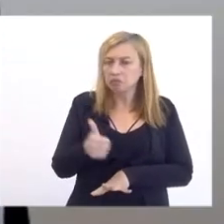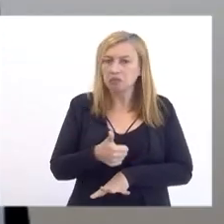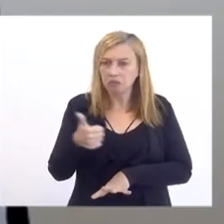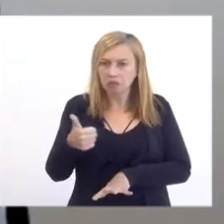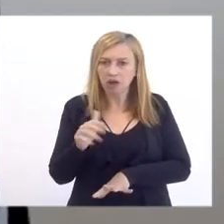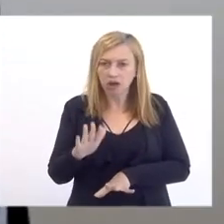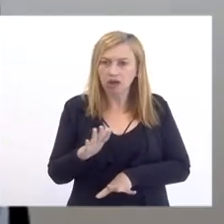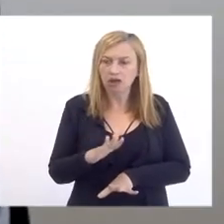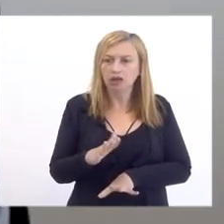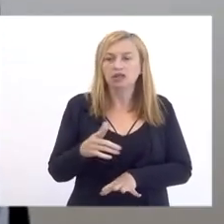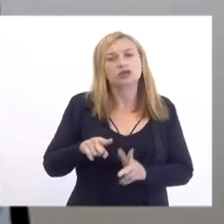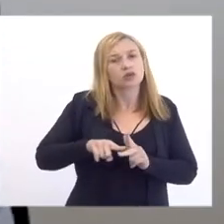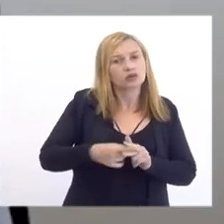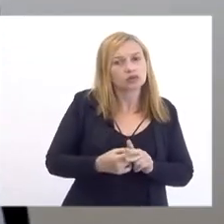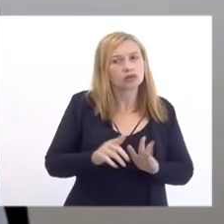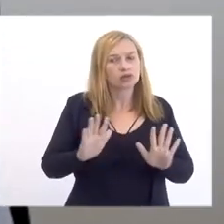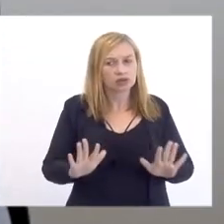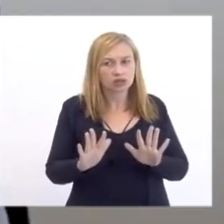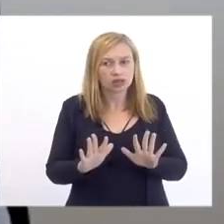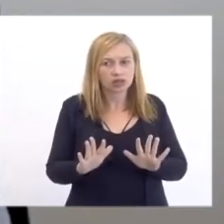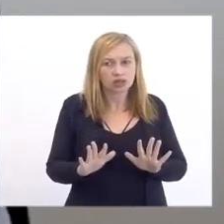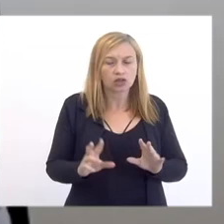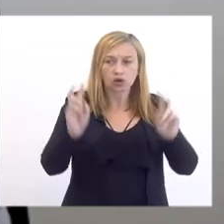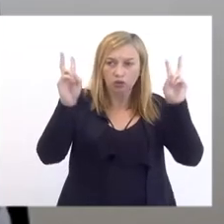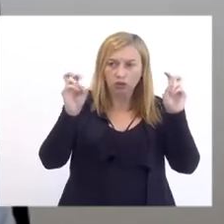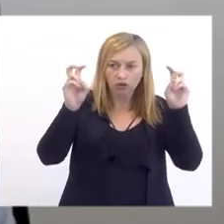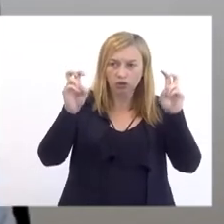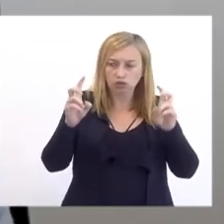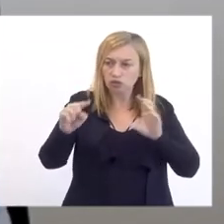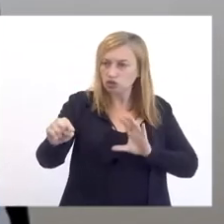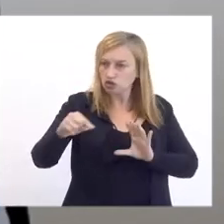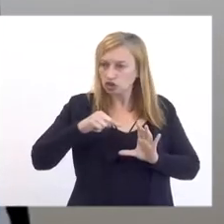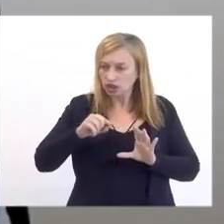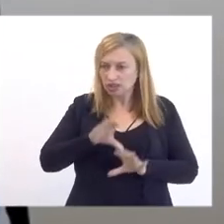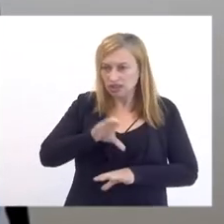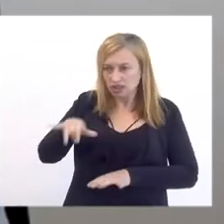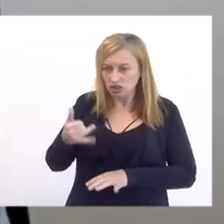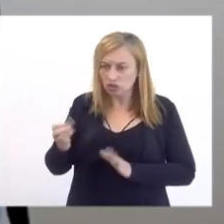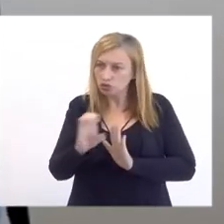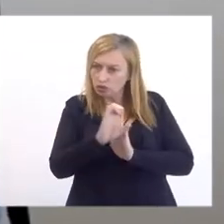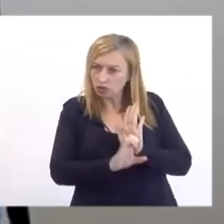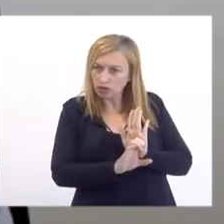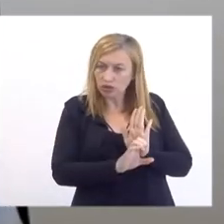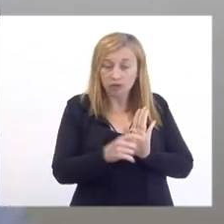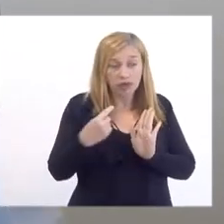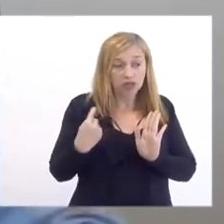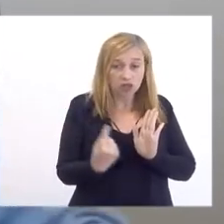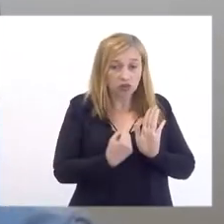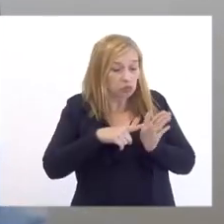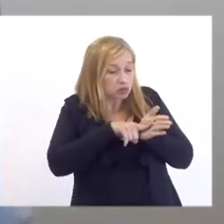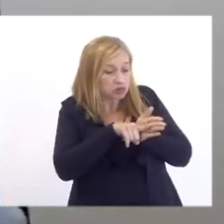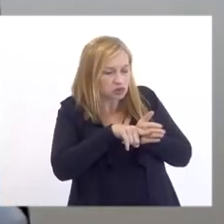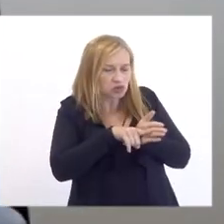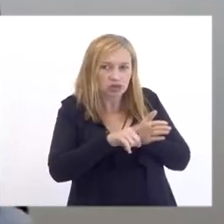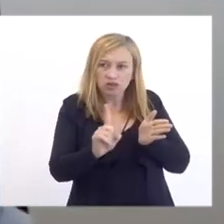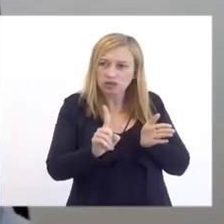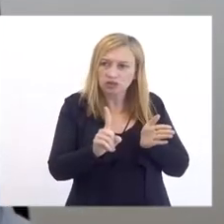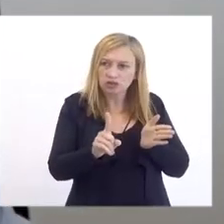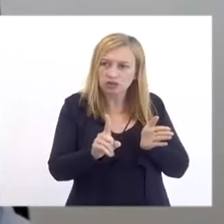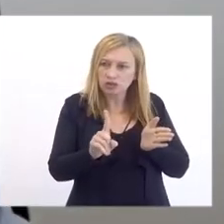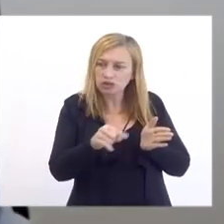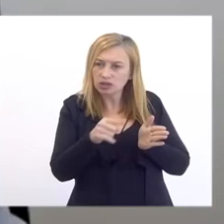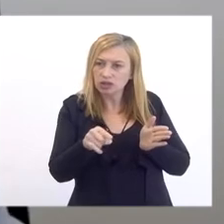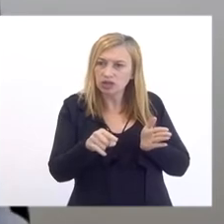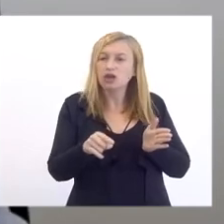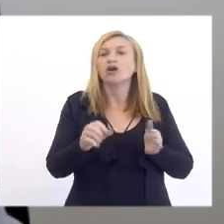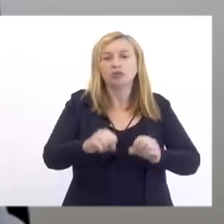temos que ajustar o argumento. O fato de uma matéria vir à CCJ com emendas para que a CCJ aprecie, não está invalidando o plenário. O plenário vai